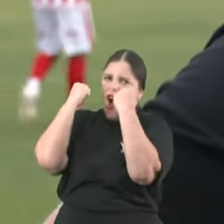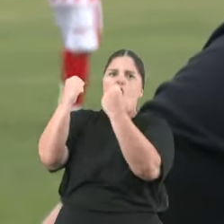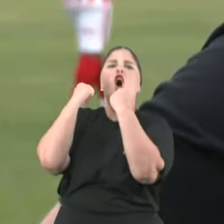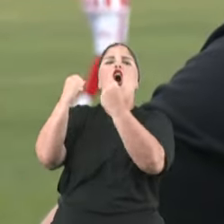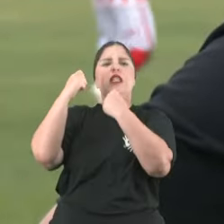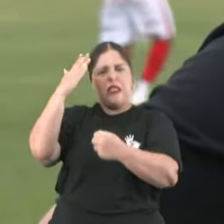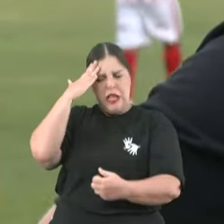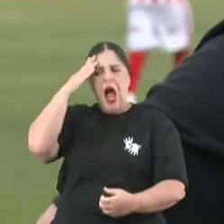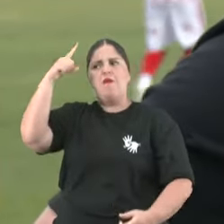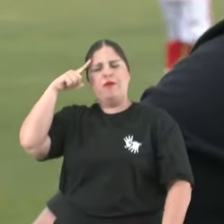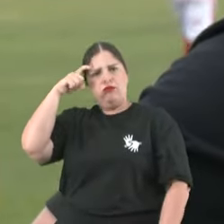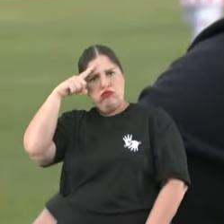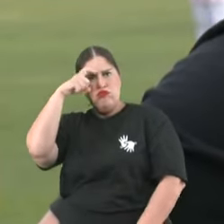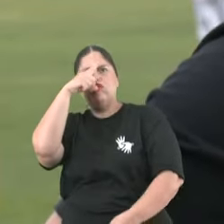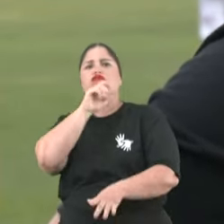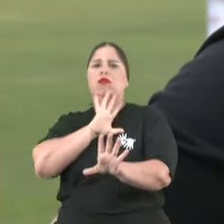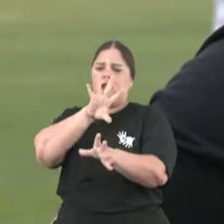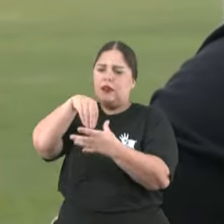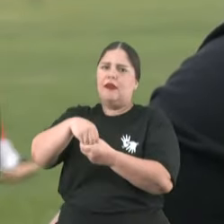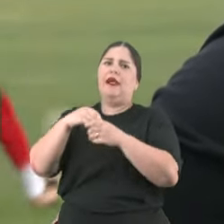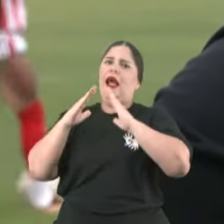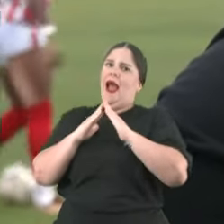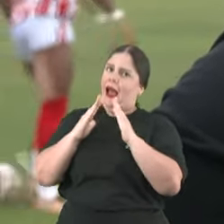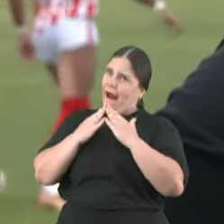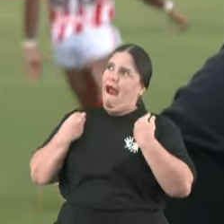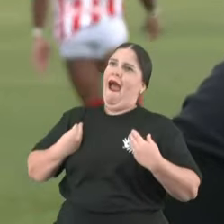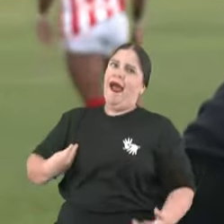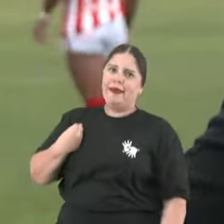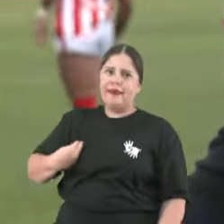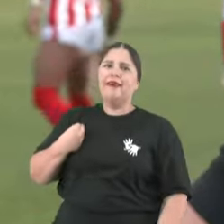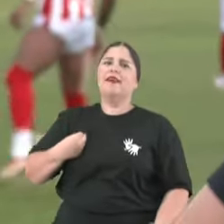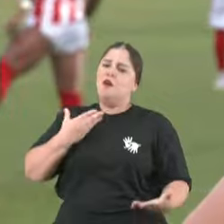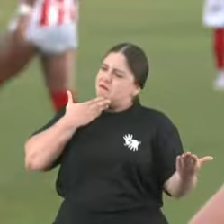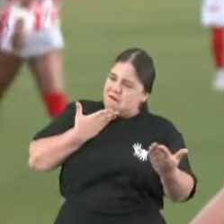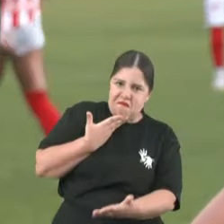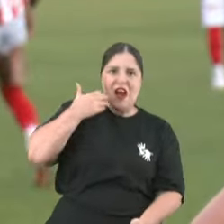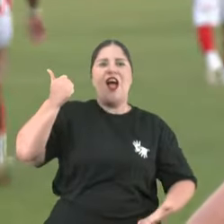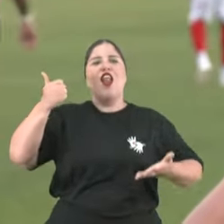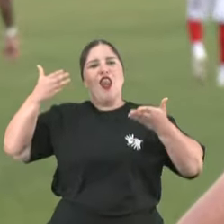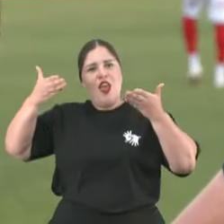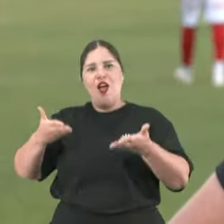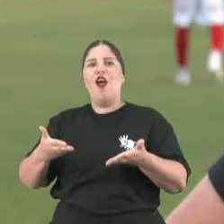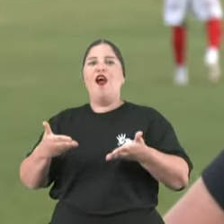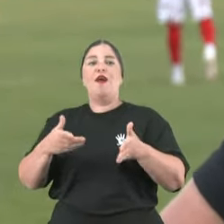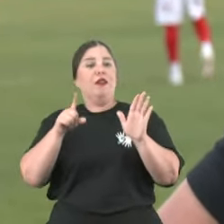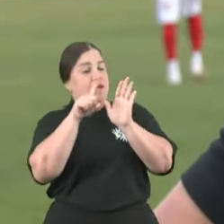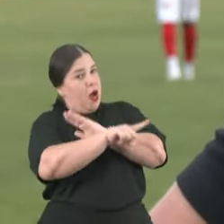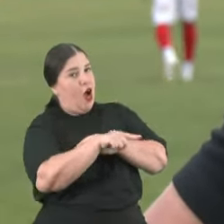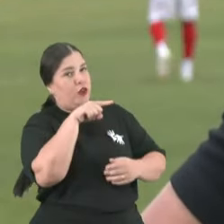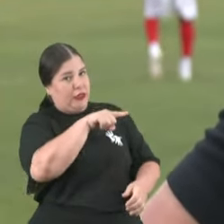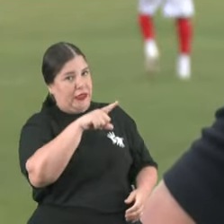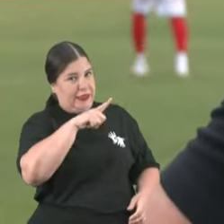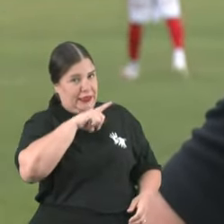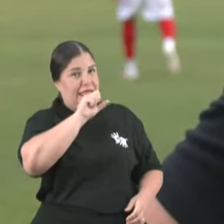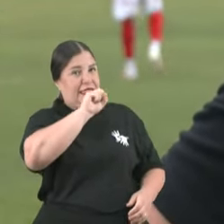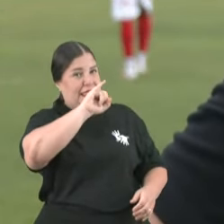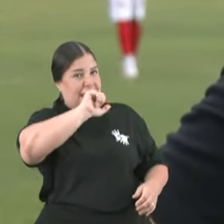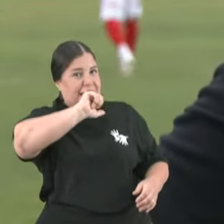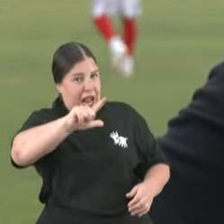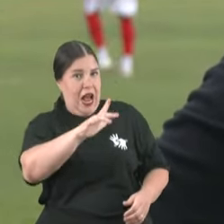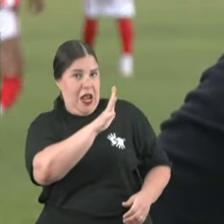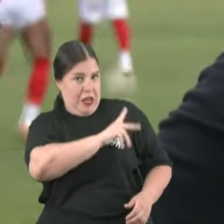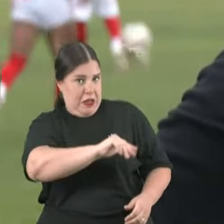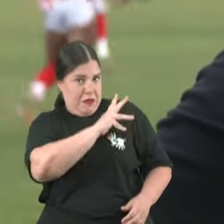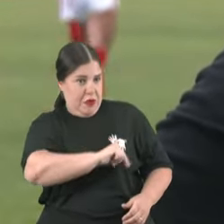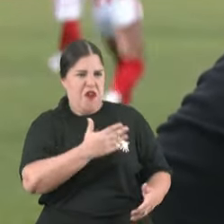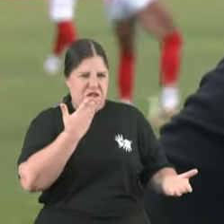de casa tem que prevalecer o nosso jogo e construir um bom resultado. Eu perguntei ao Daniel se o CRB era favorito, aí ele